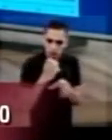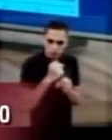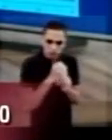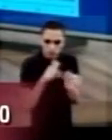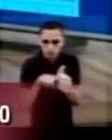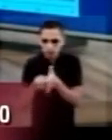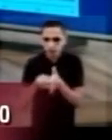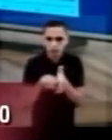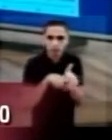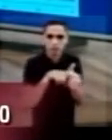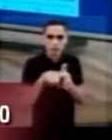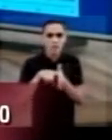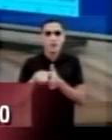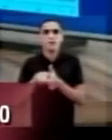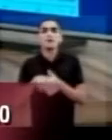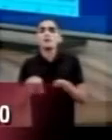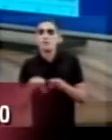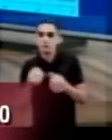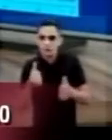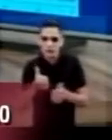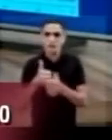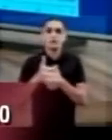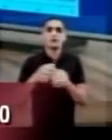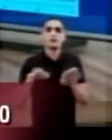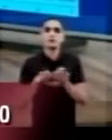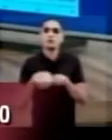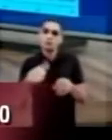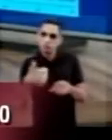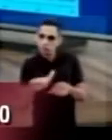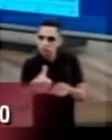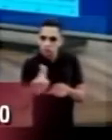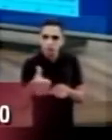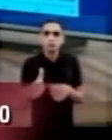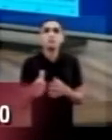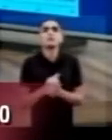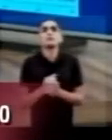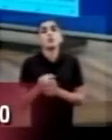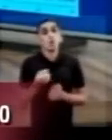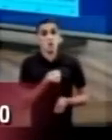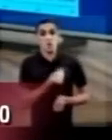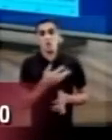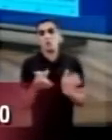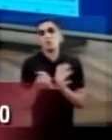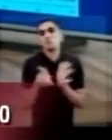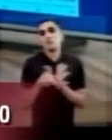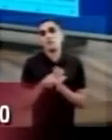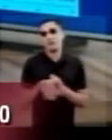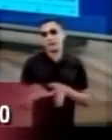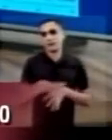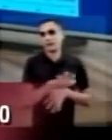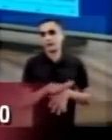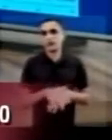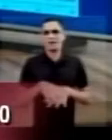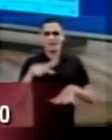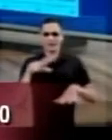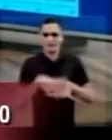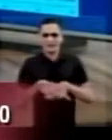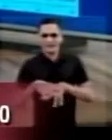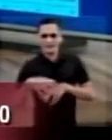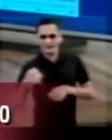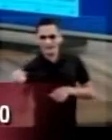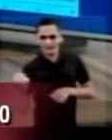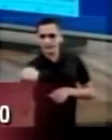numérica. Então, é matemática de altíssimo nível, né? Complexa,